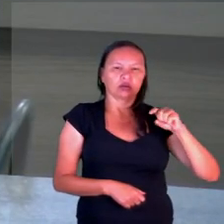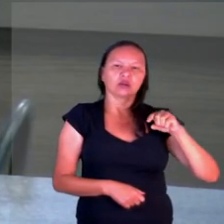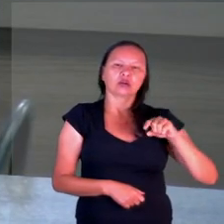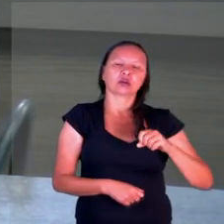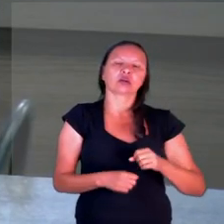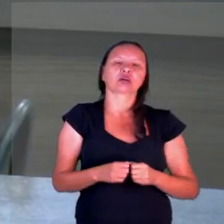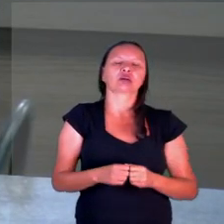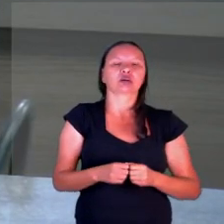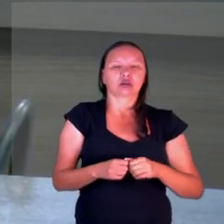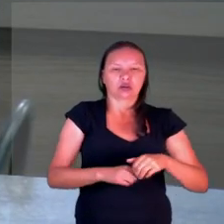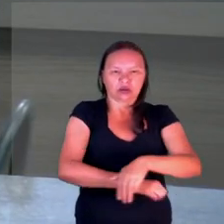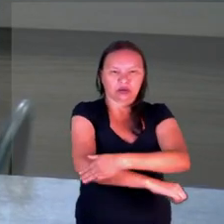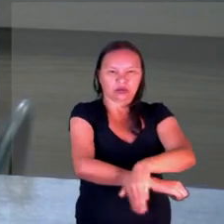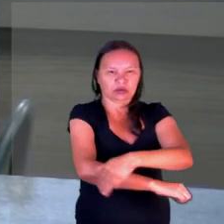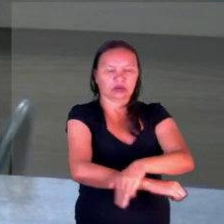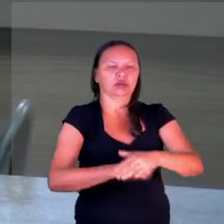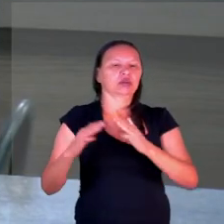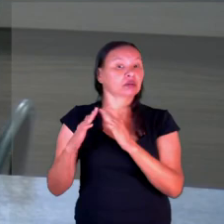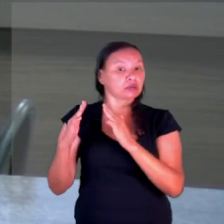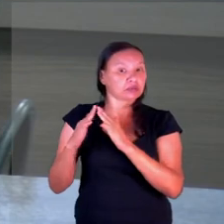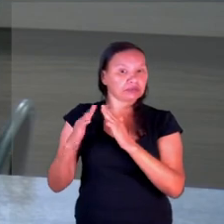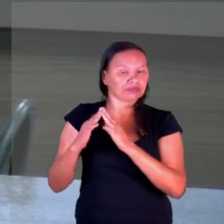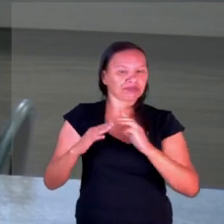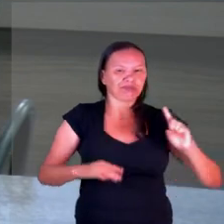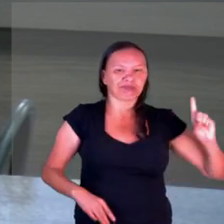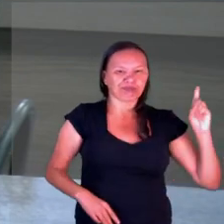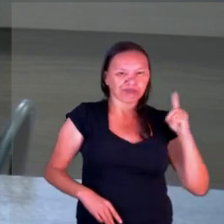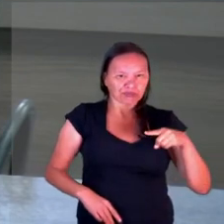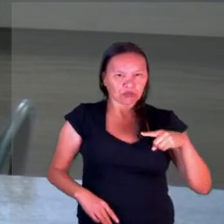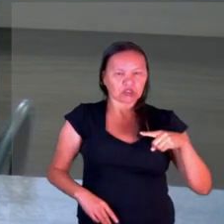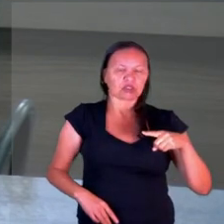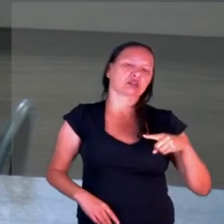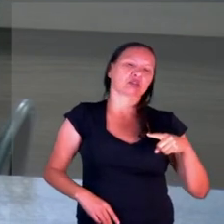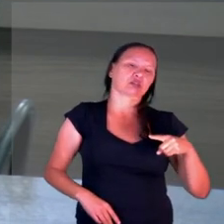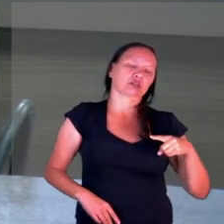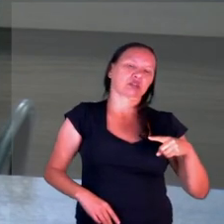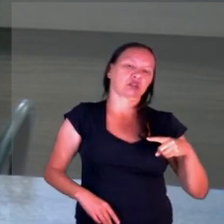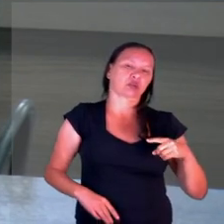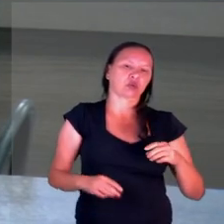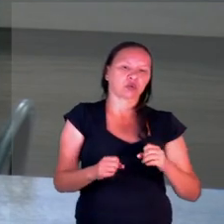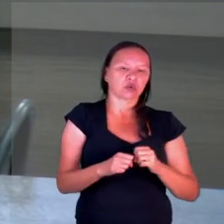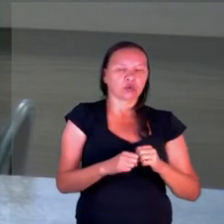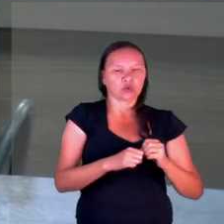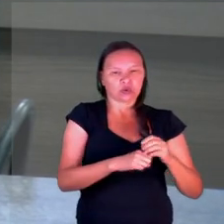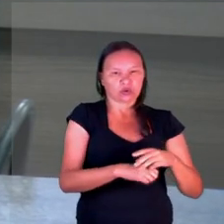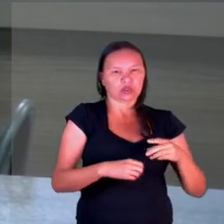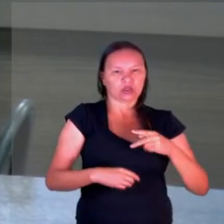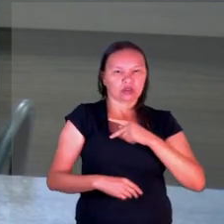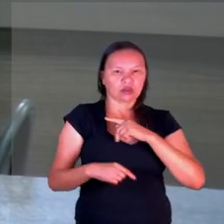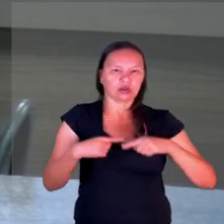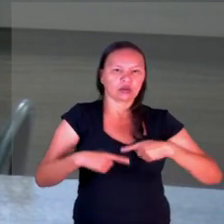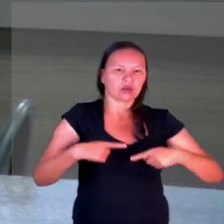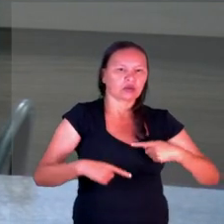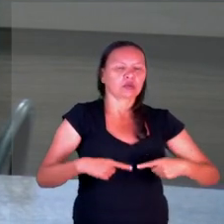situação de rua e tem sido um desafio muito grande pra implementação das políticas voltadas para essa população para com objetivo